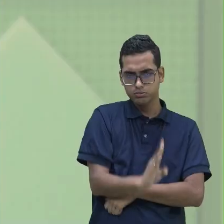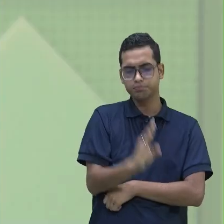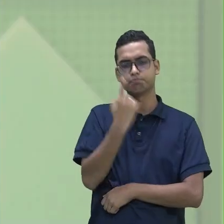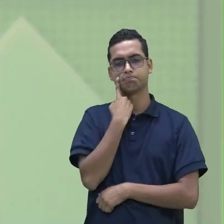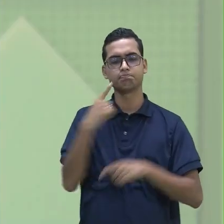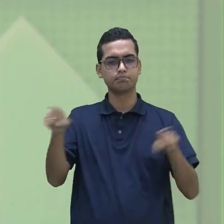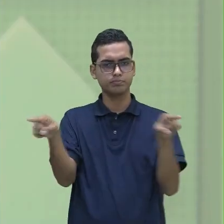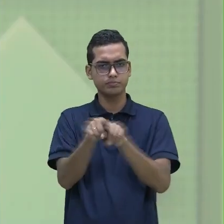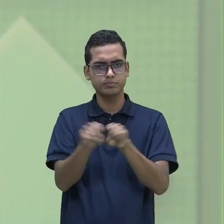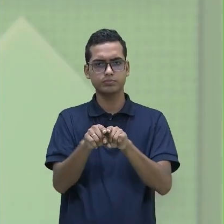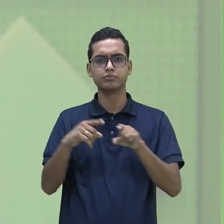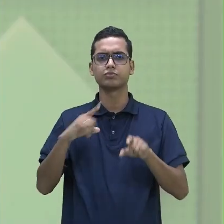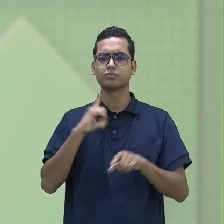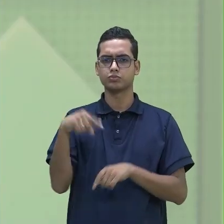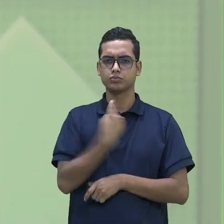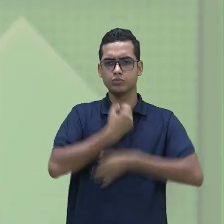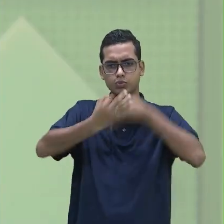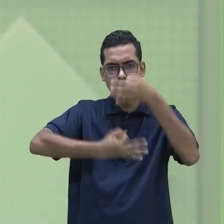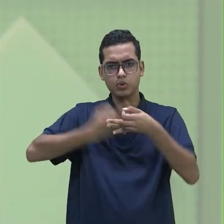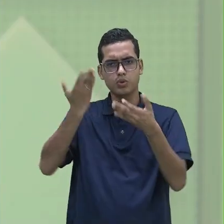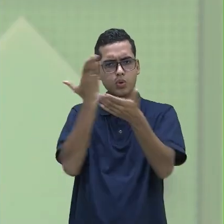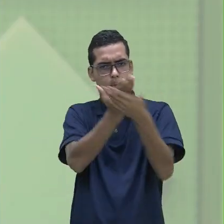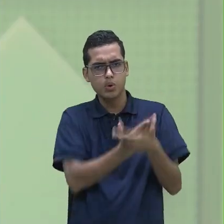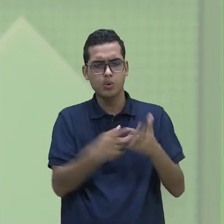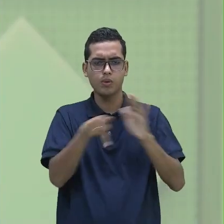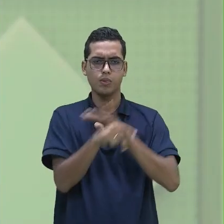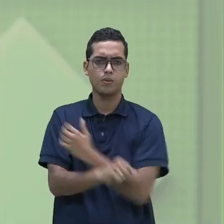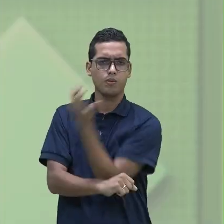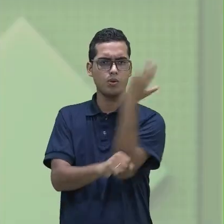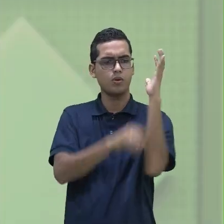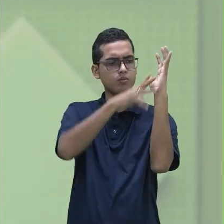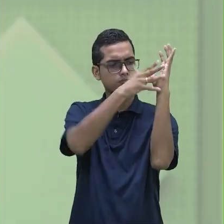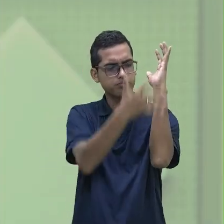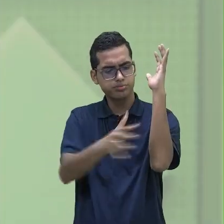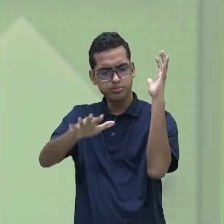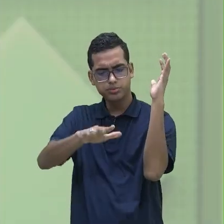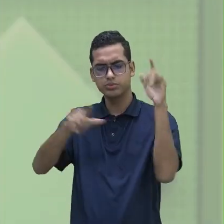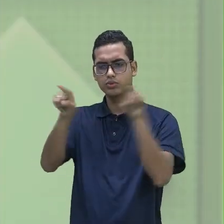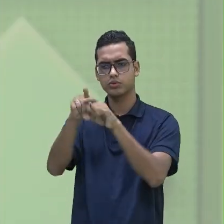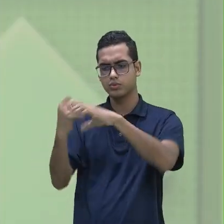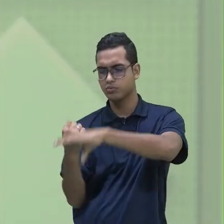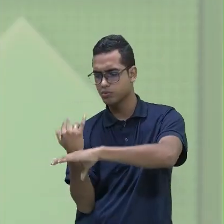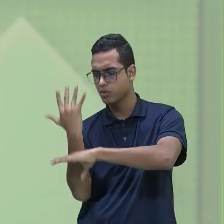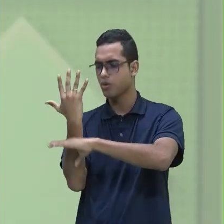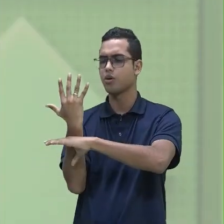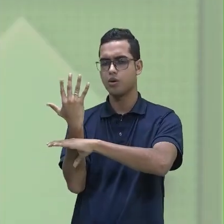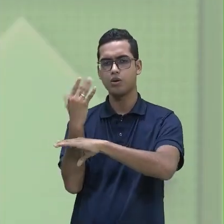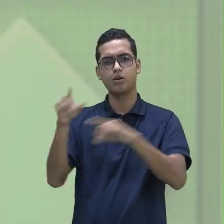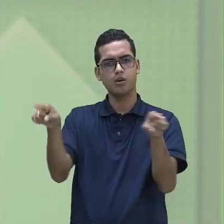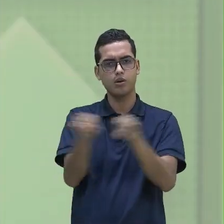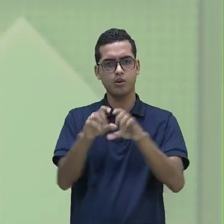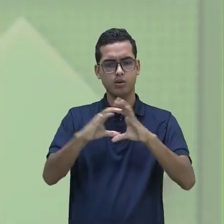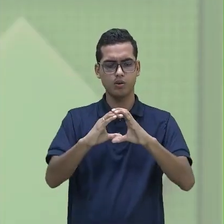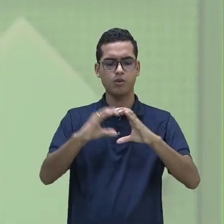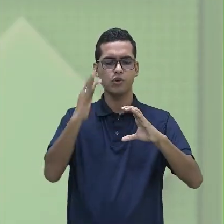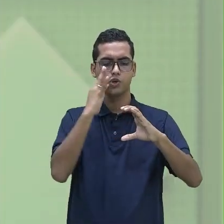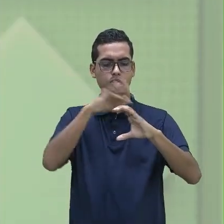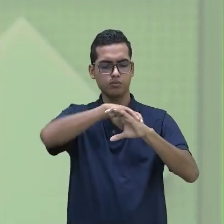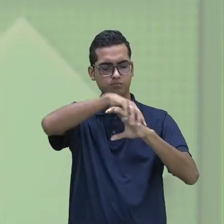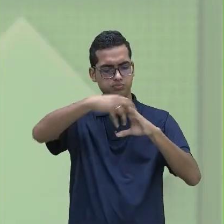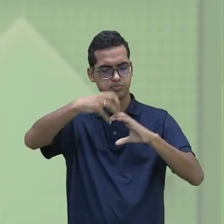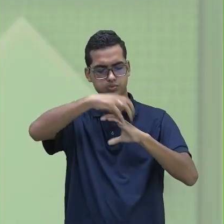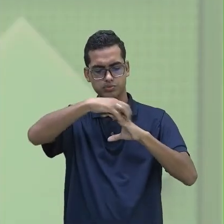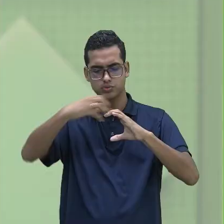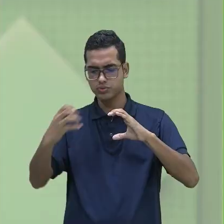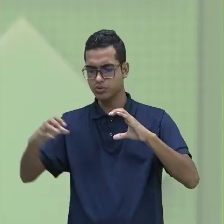comentamos sobre folhas, nós comentamos sobre cascas, nós comentamos sobre